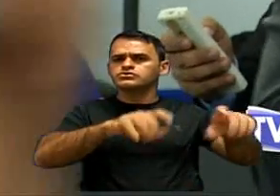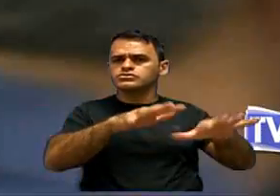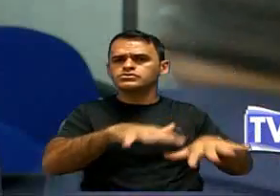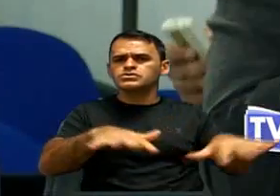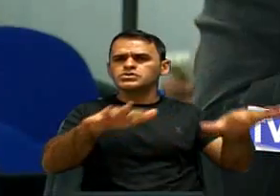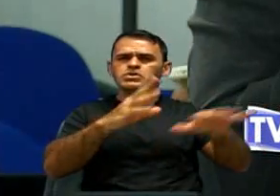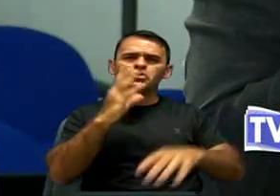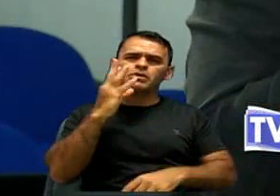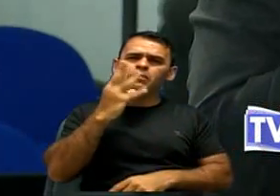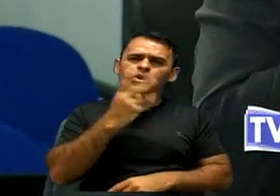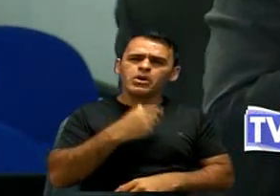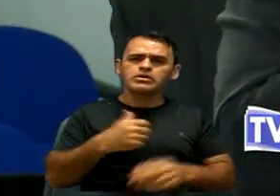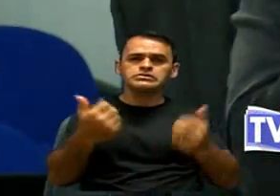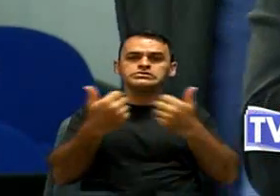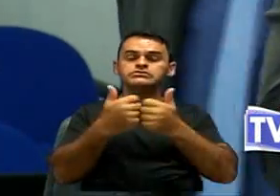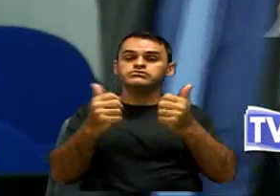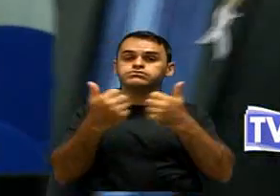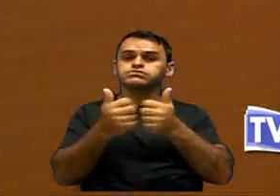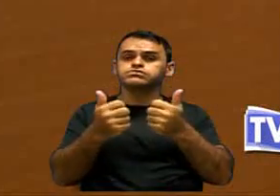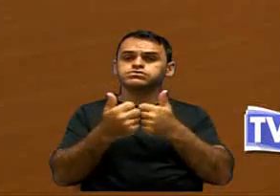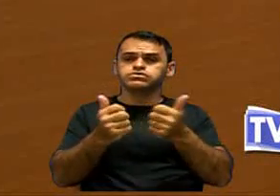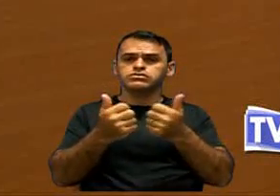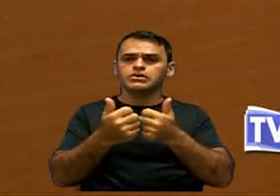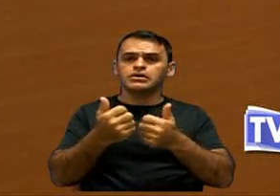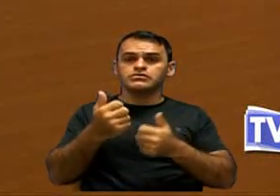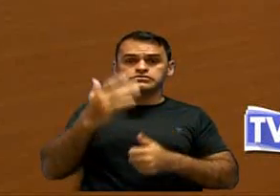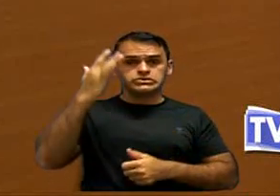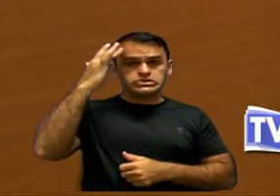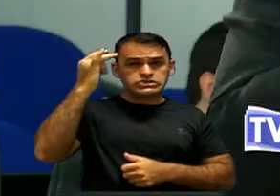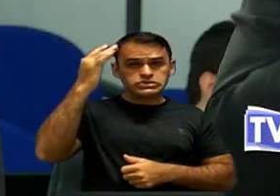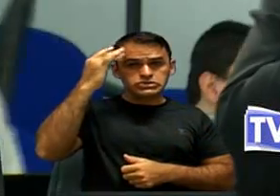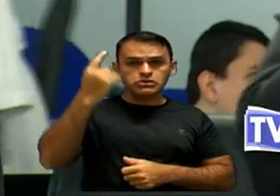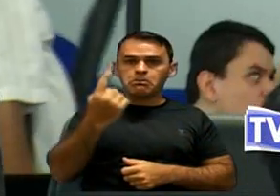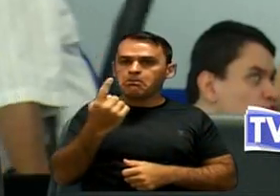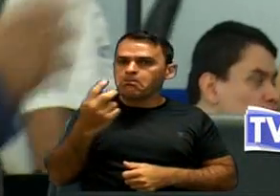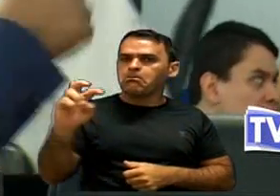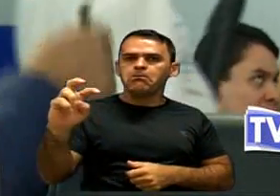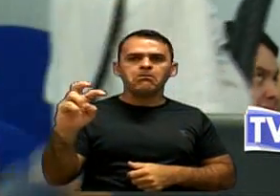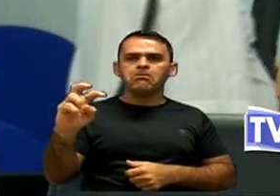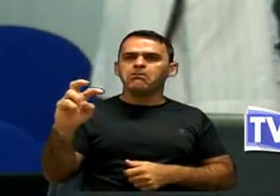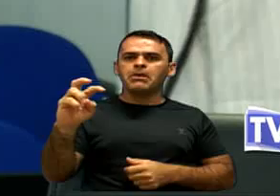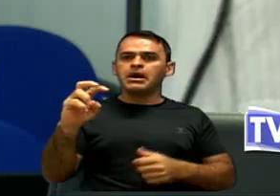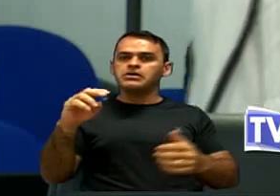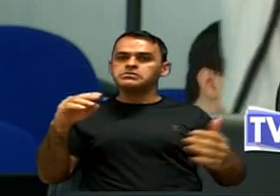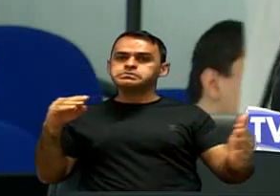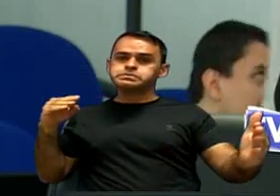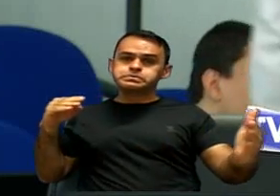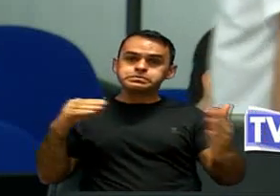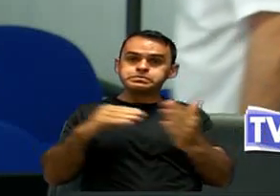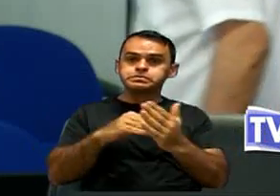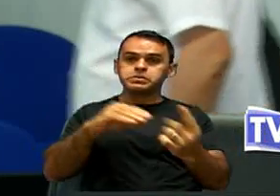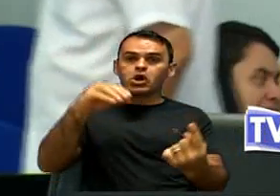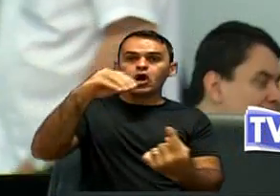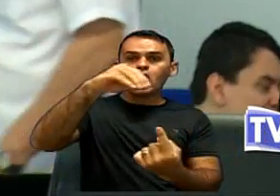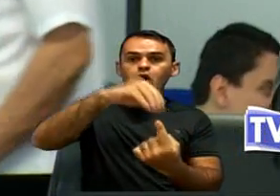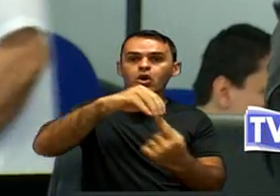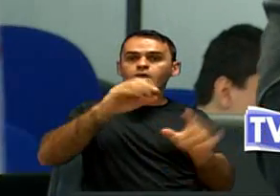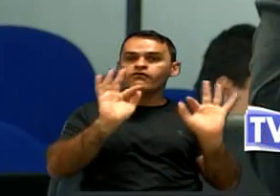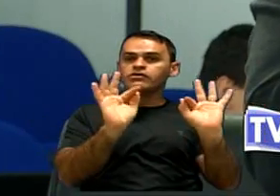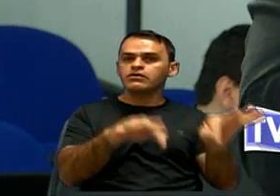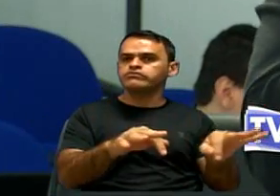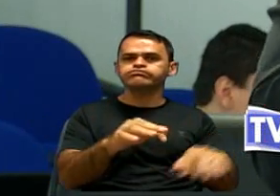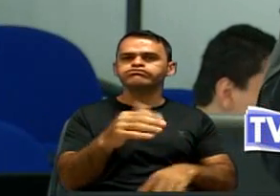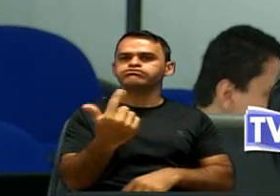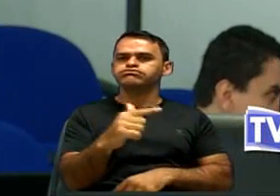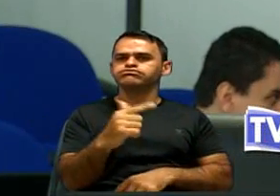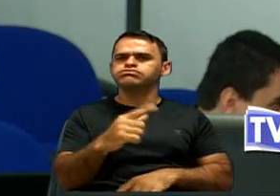de ser demorado o ônibus, fazia 15 dias que o ônibus não descia até o ponto final, por causa do barro, dos buracos.